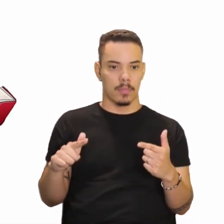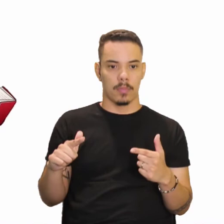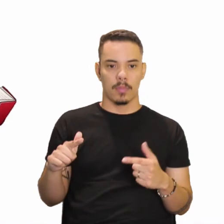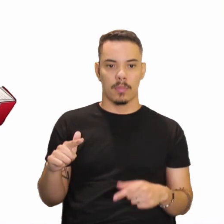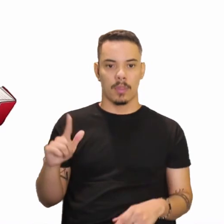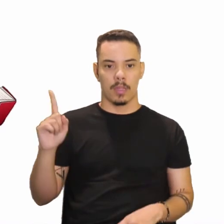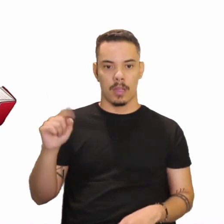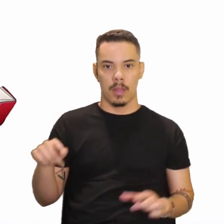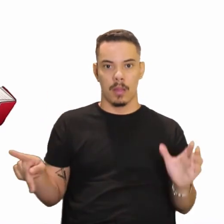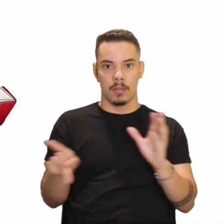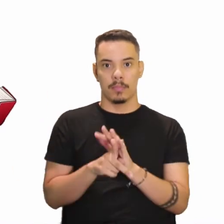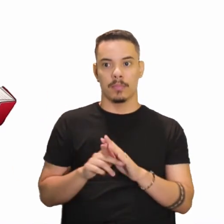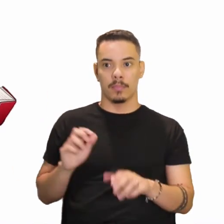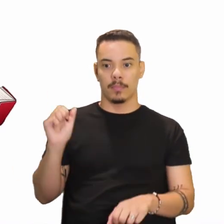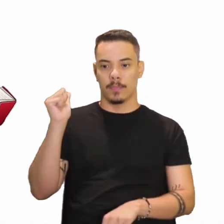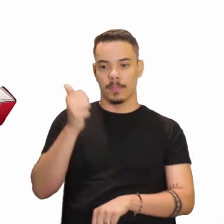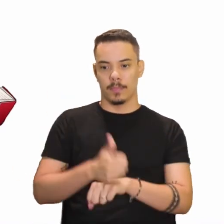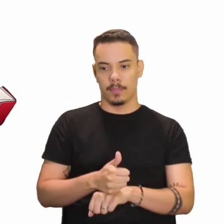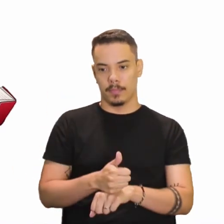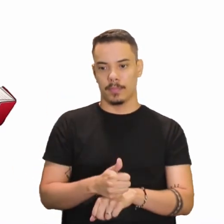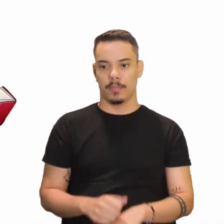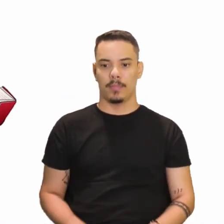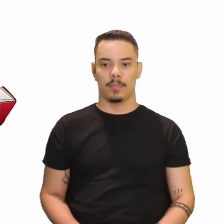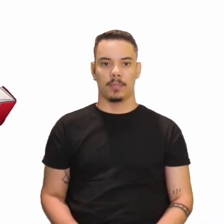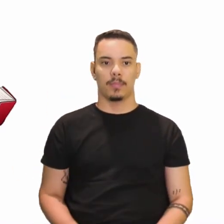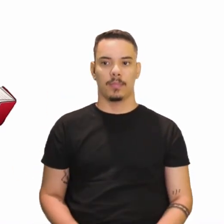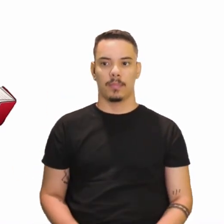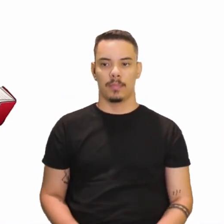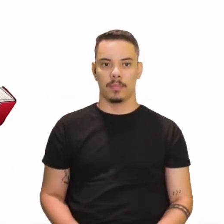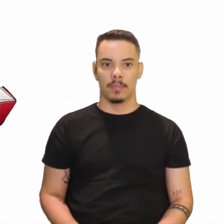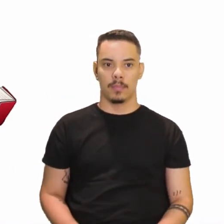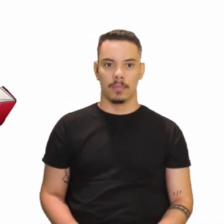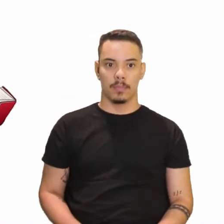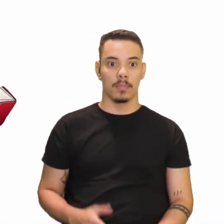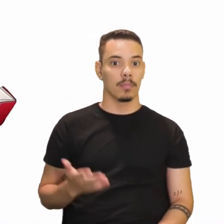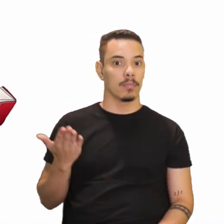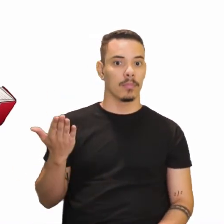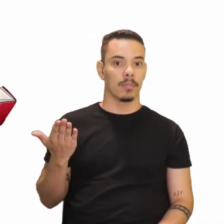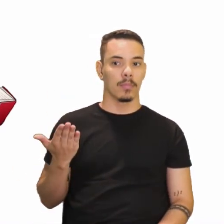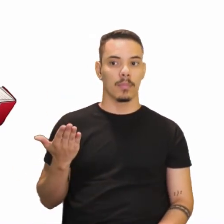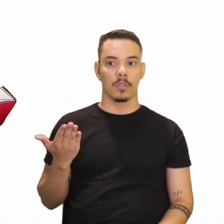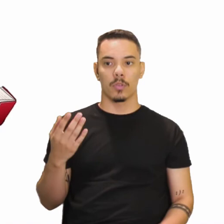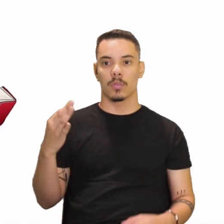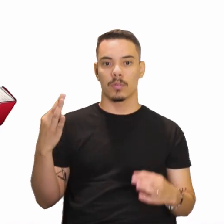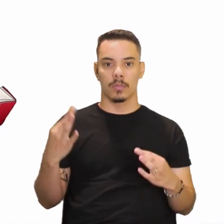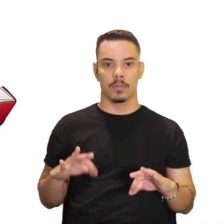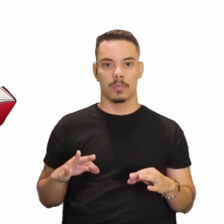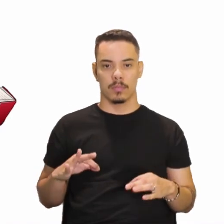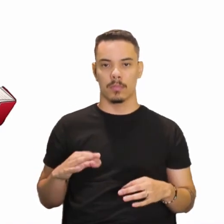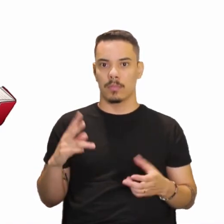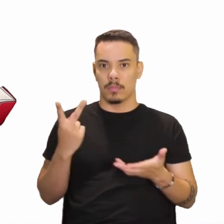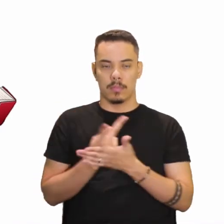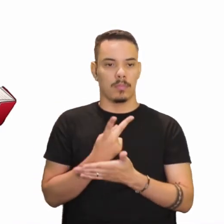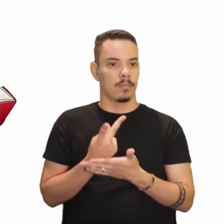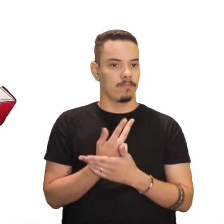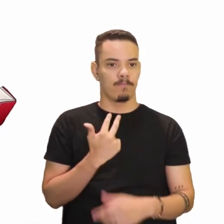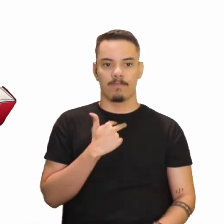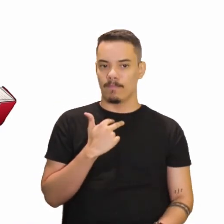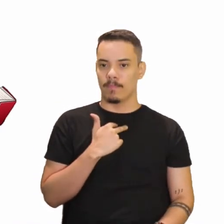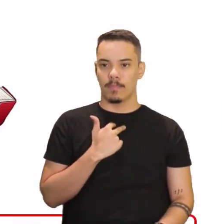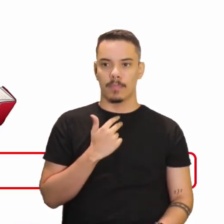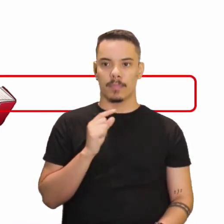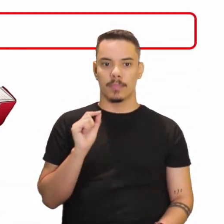verbal é a linguagem predominante então amadinho sobre as charge tirinhas é incorreto